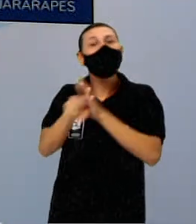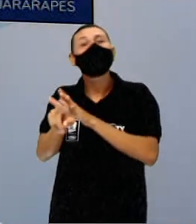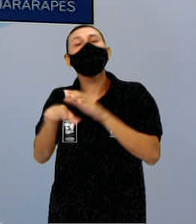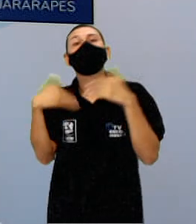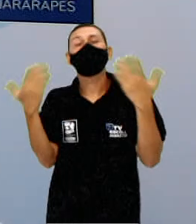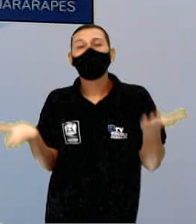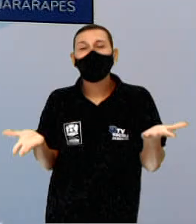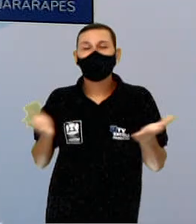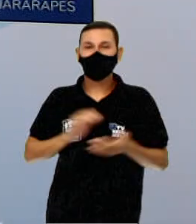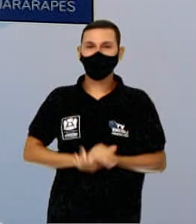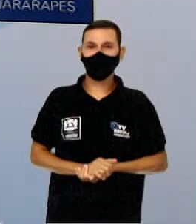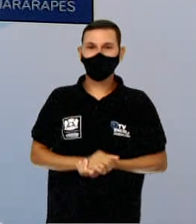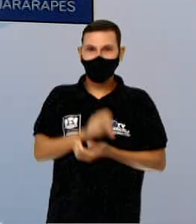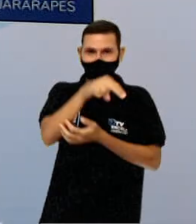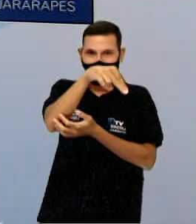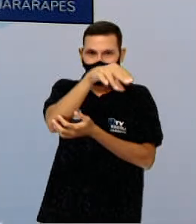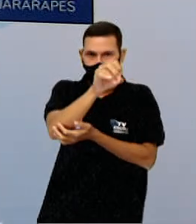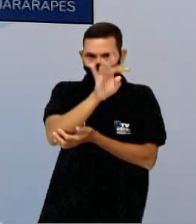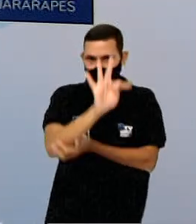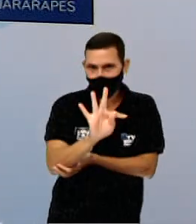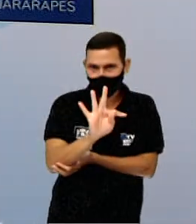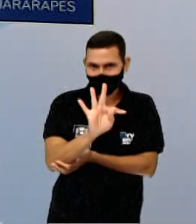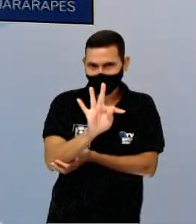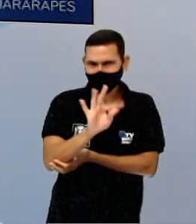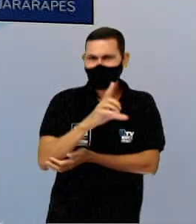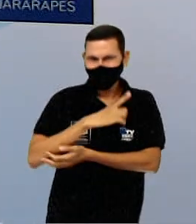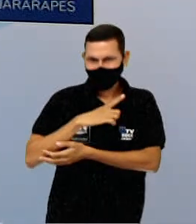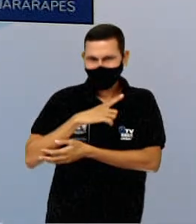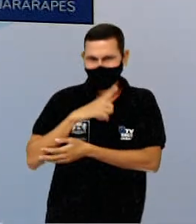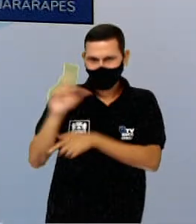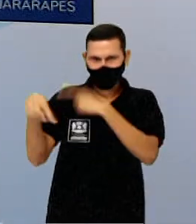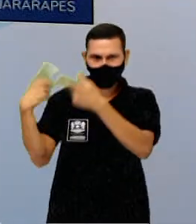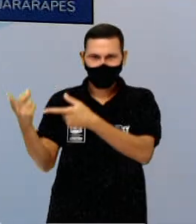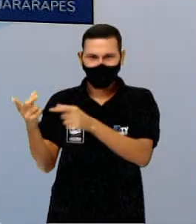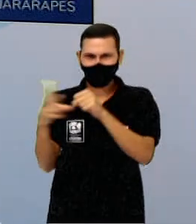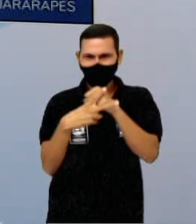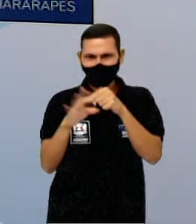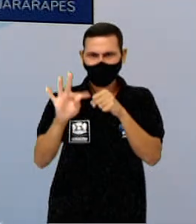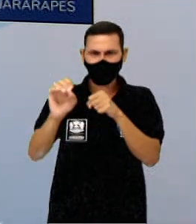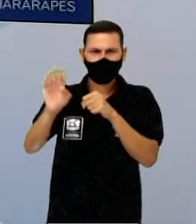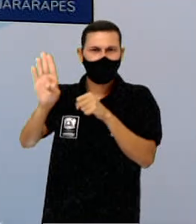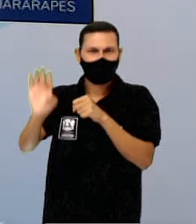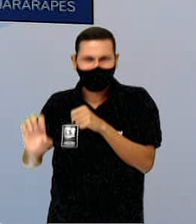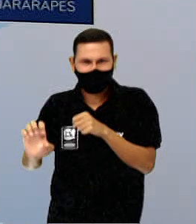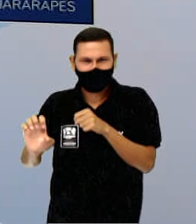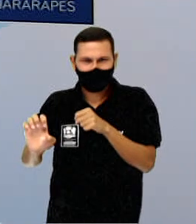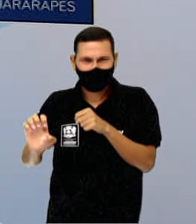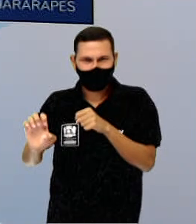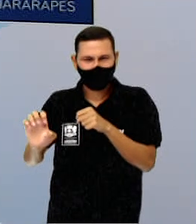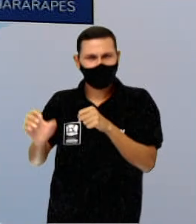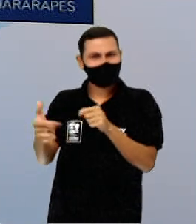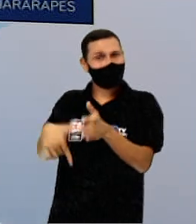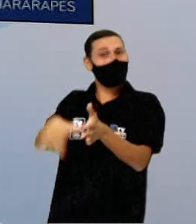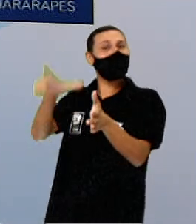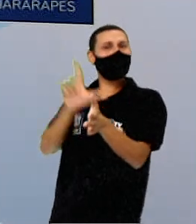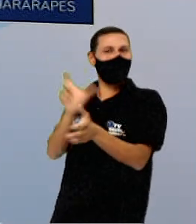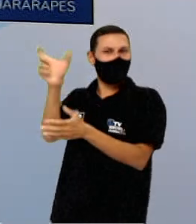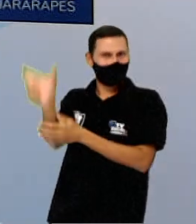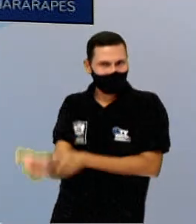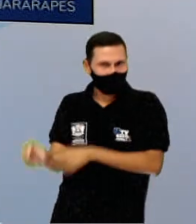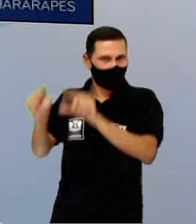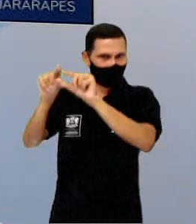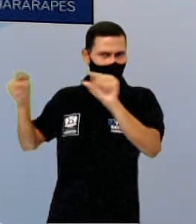saber tenho nota e depois do verbo to be não não está na negativa do verbo to be ele está antes do